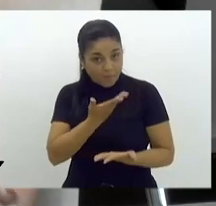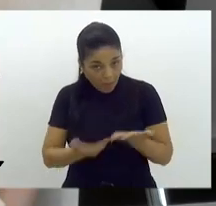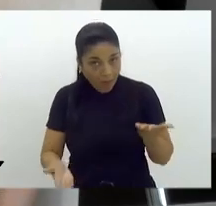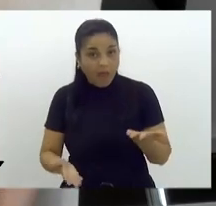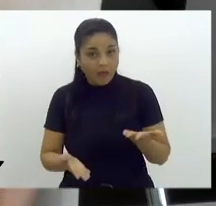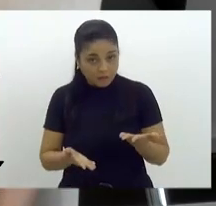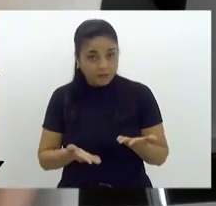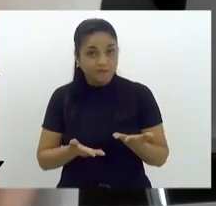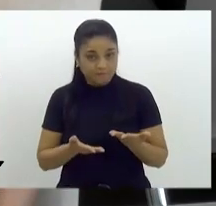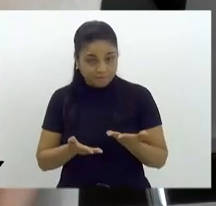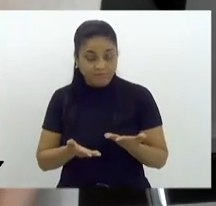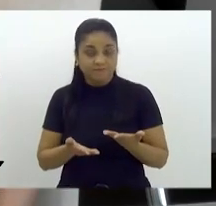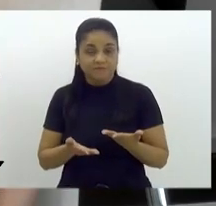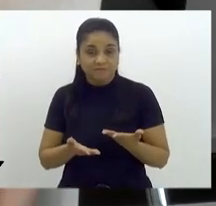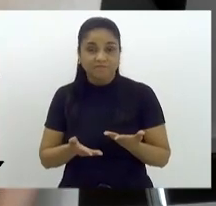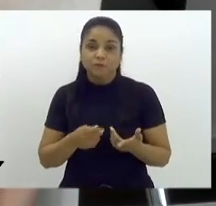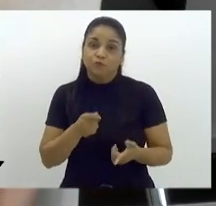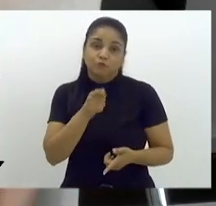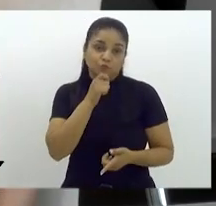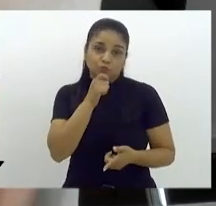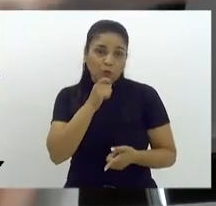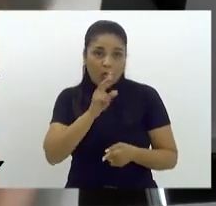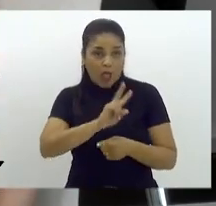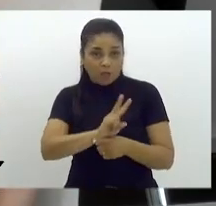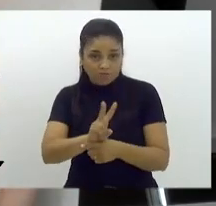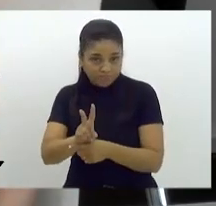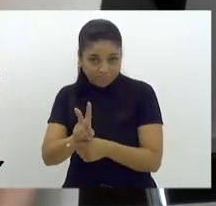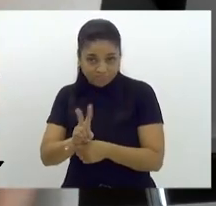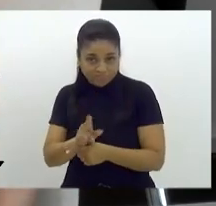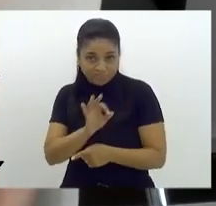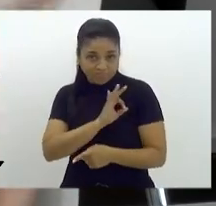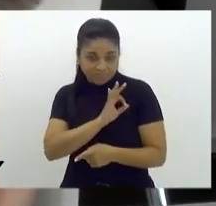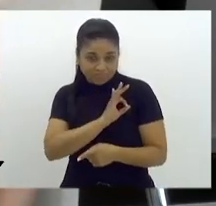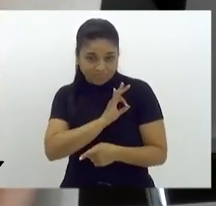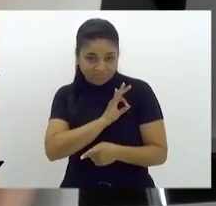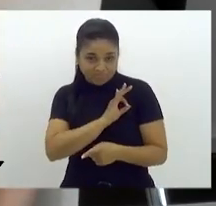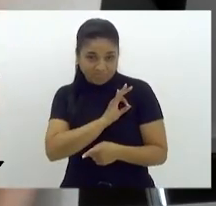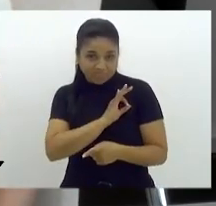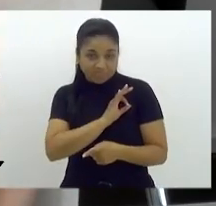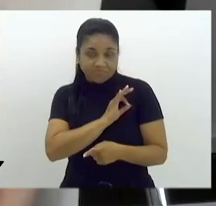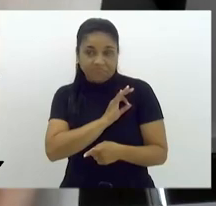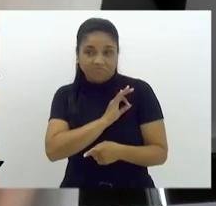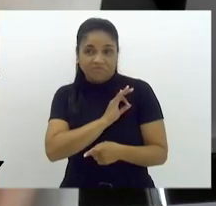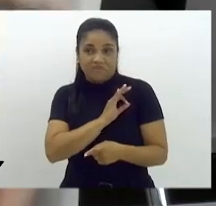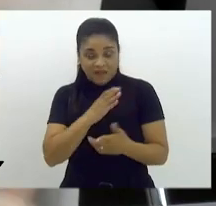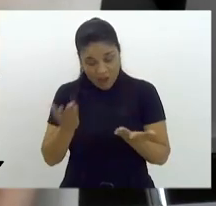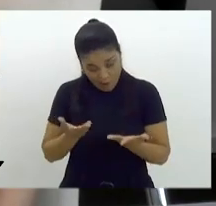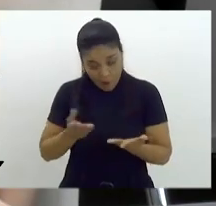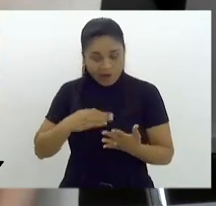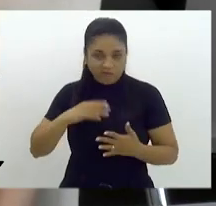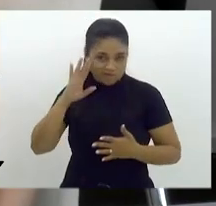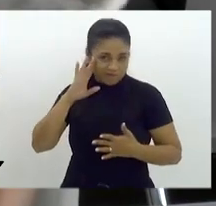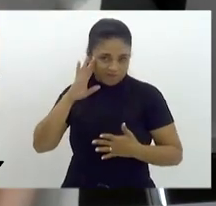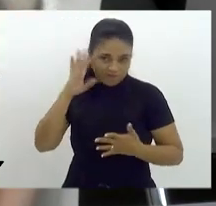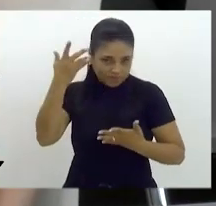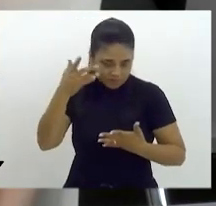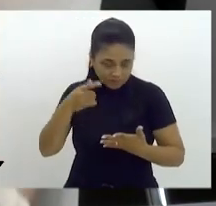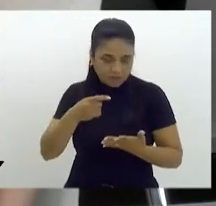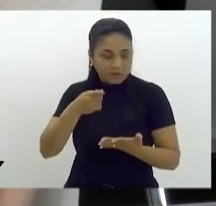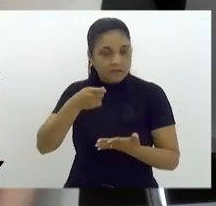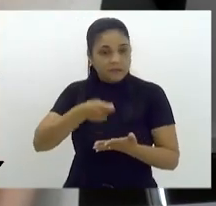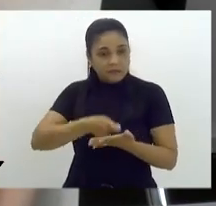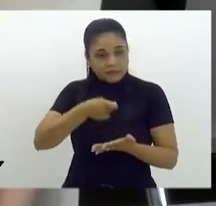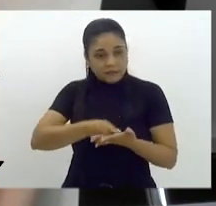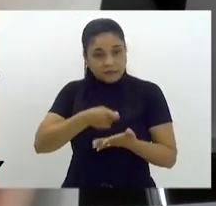não há por exemplo medida protetiva que determine isso pode ser agora tá que determine que